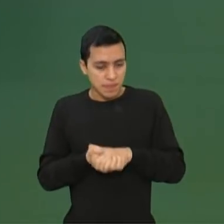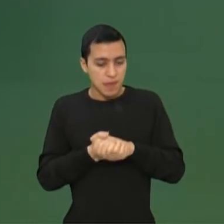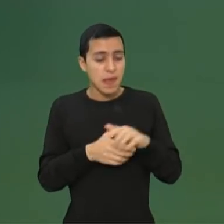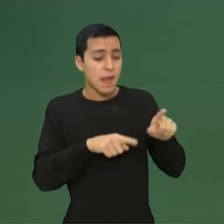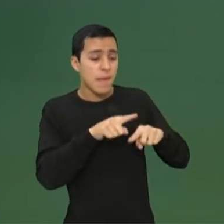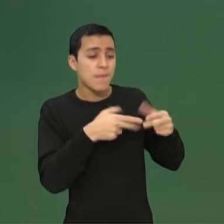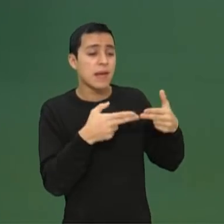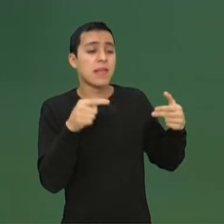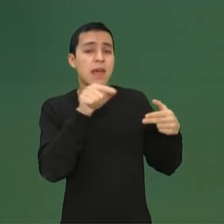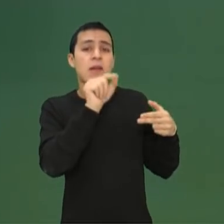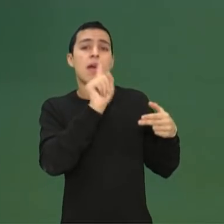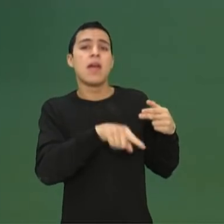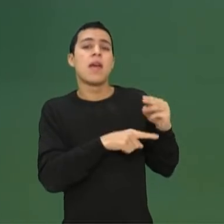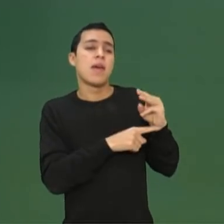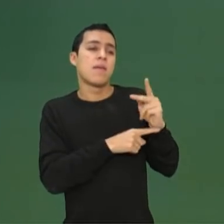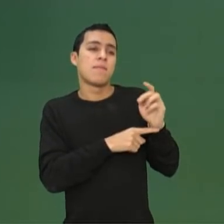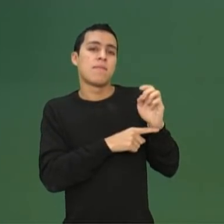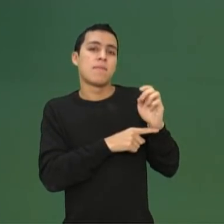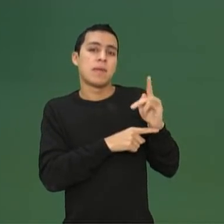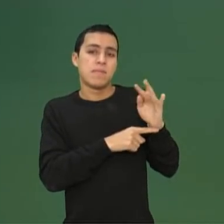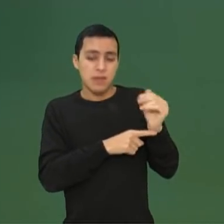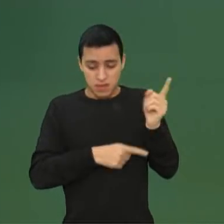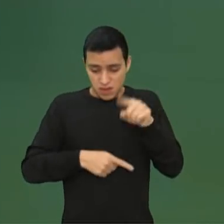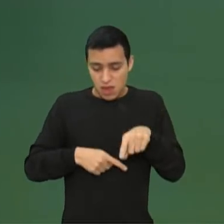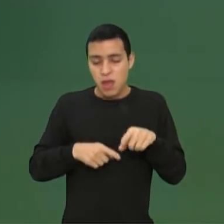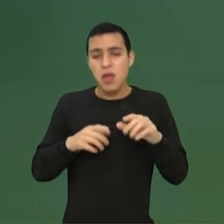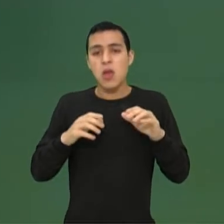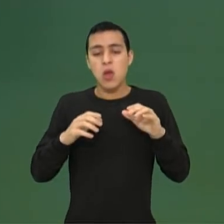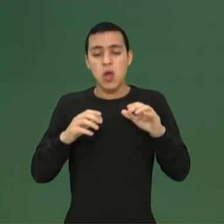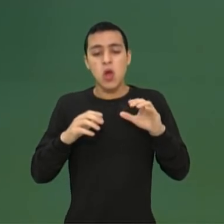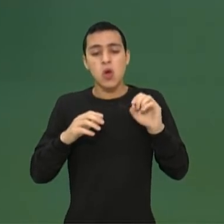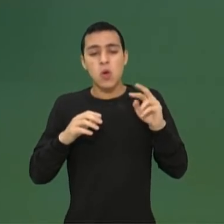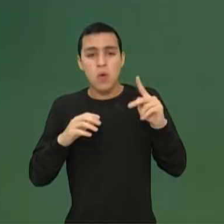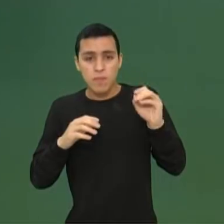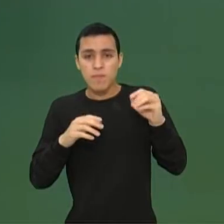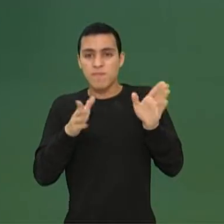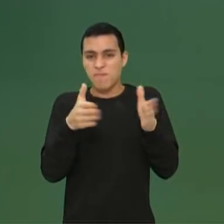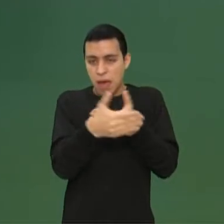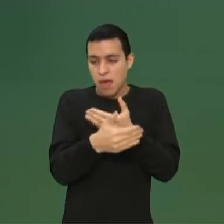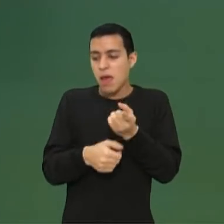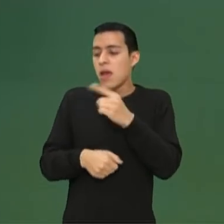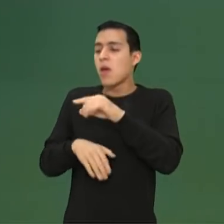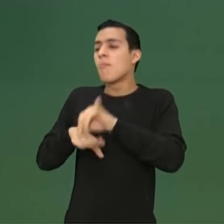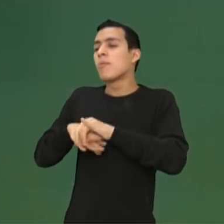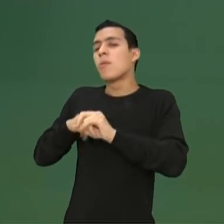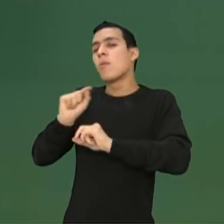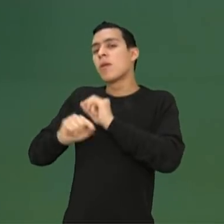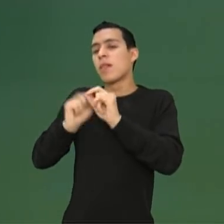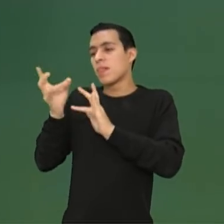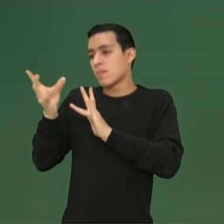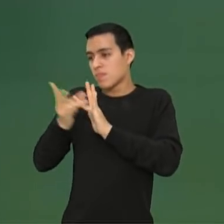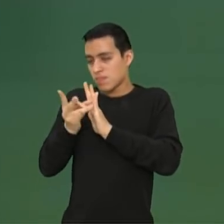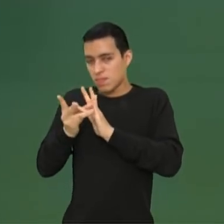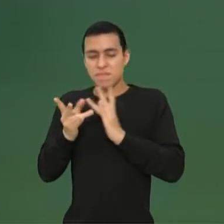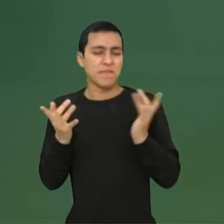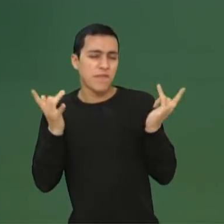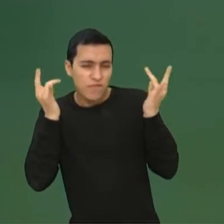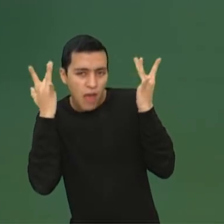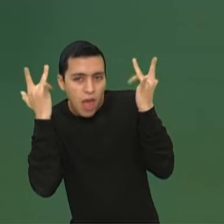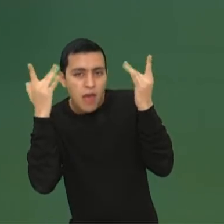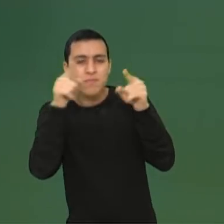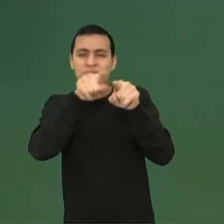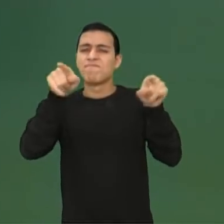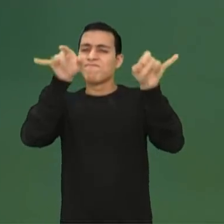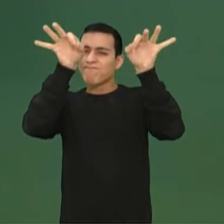a pepita, corpo são as barras e o objeto é o anel. Fácil, né? Sabia que vocês iam